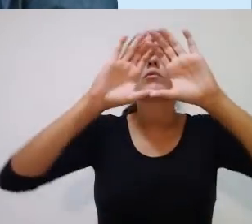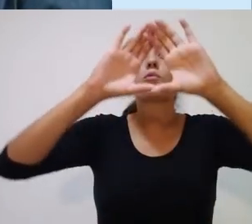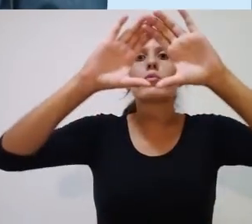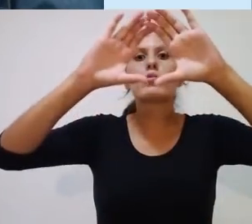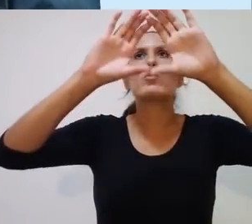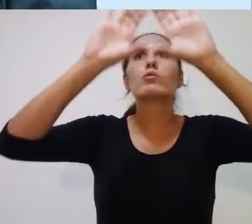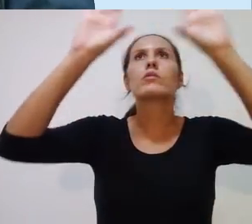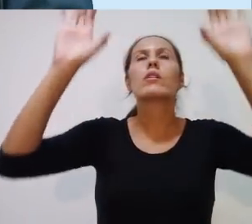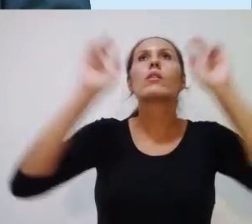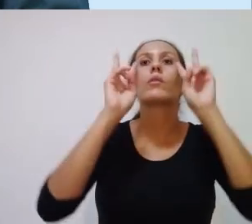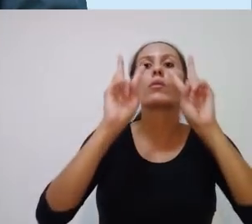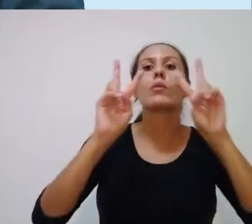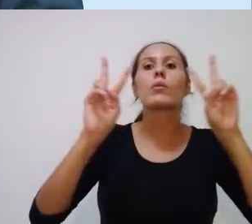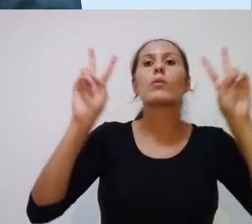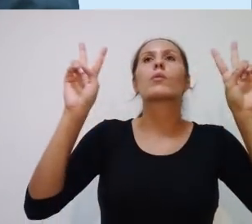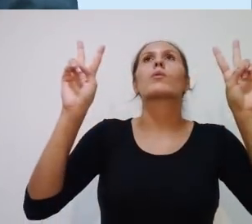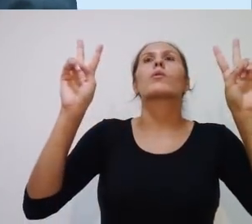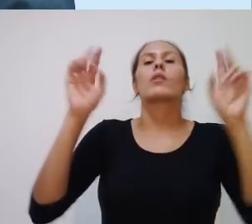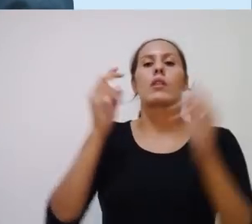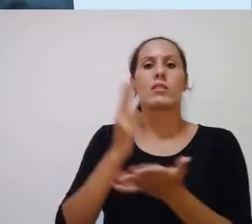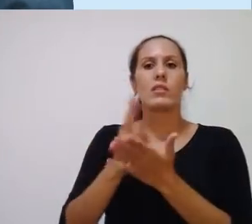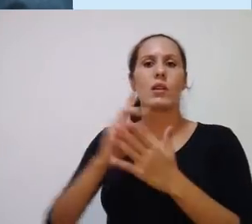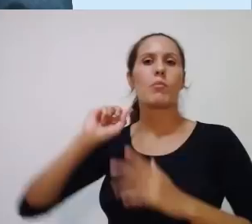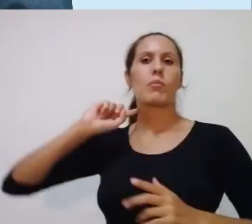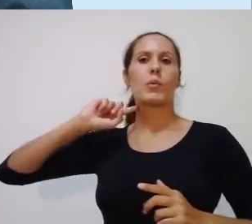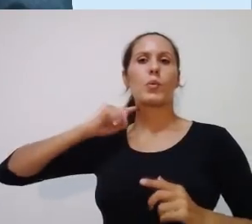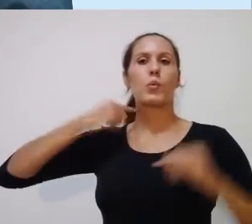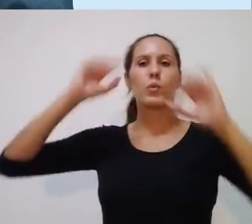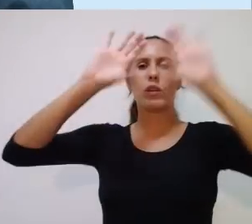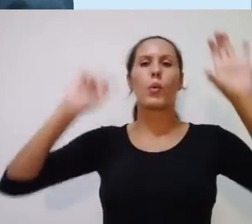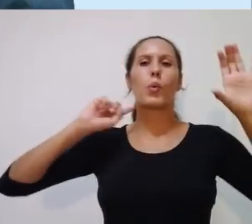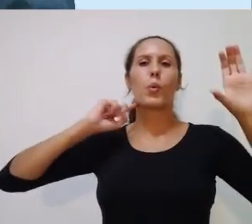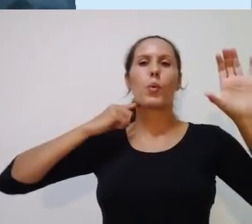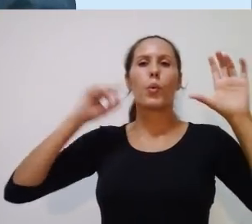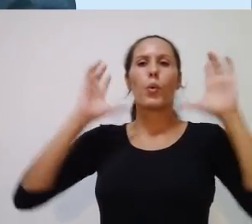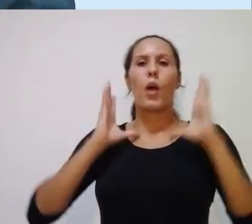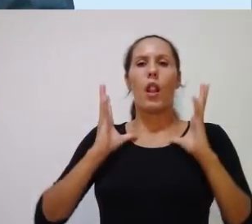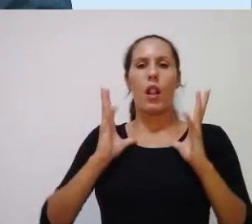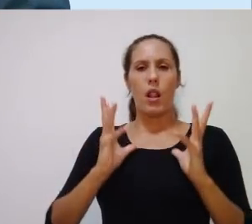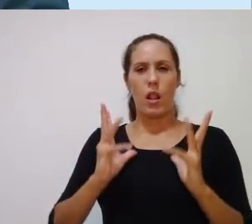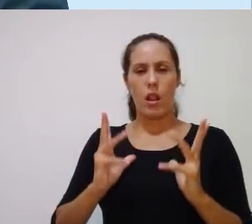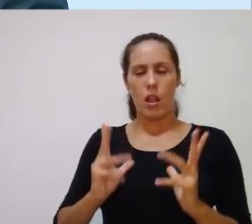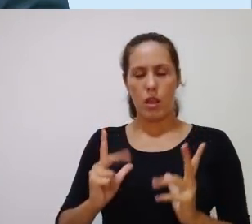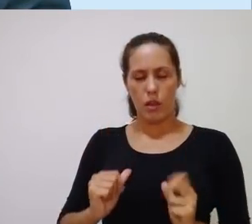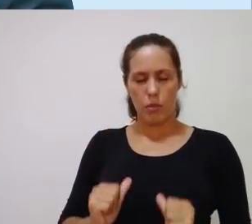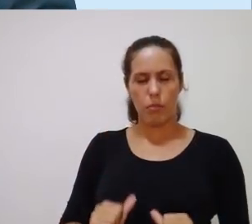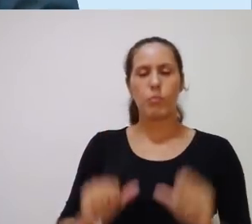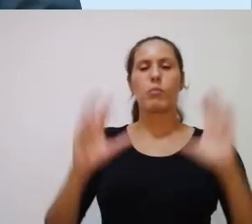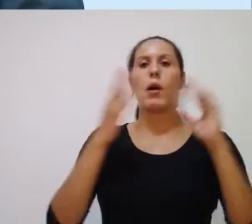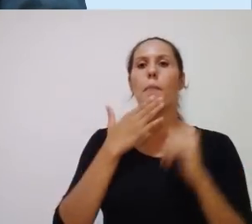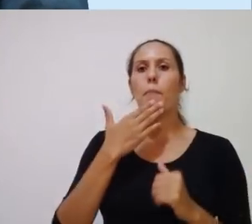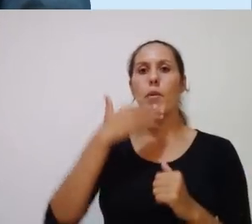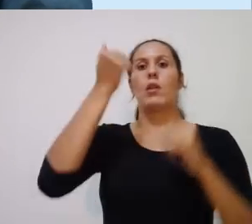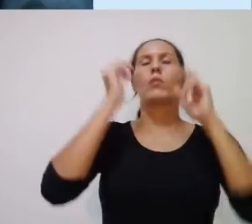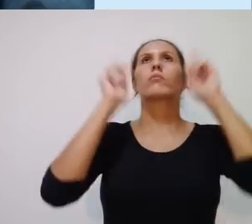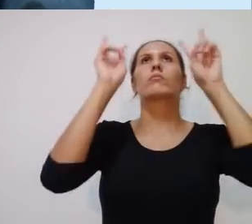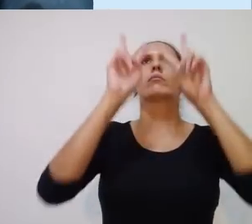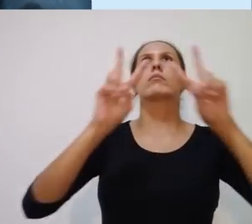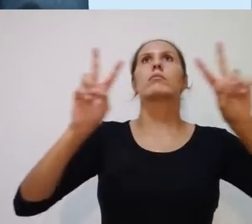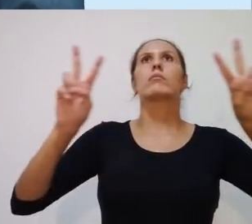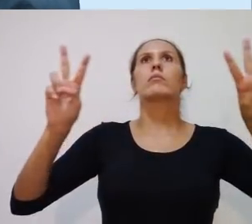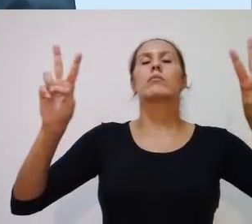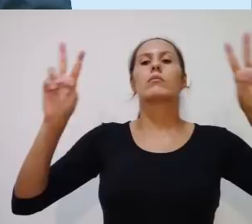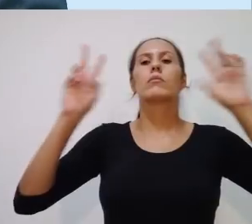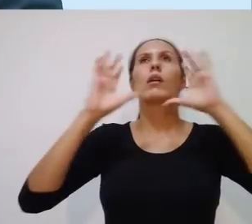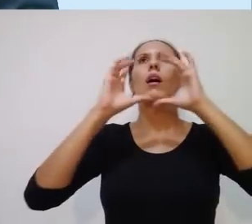porque quanto menor a poluição luminosa, melhor para você observar os astros, e a partir dali você começa a deixar a tua mente